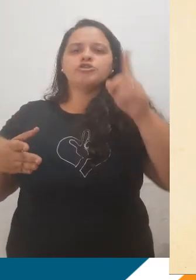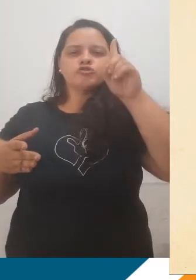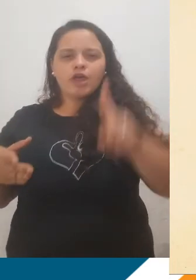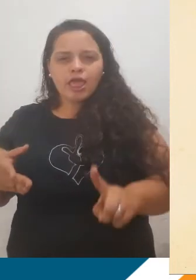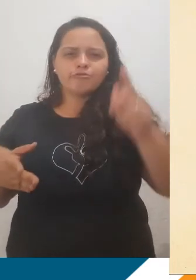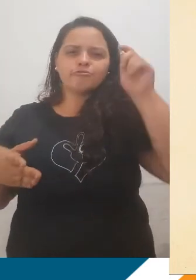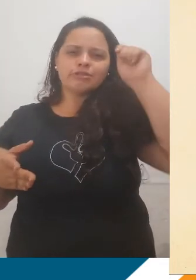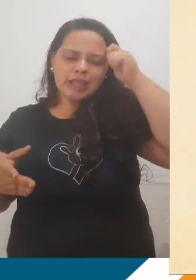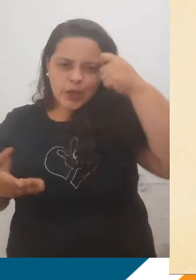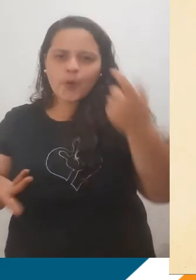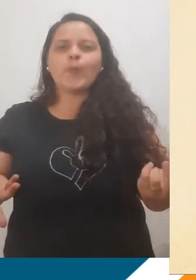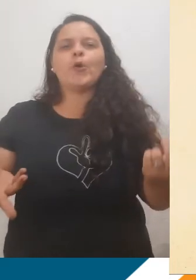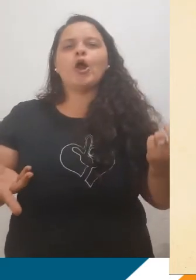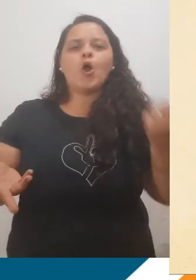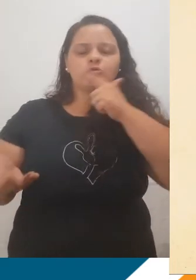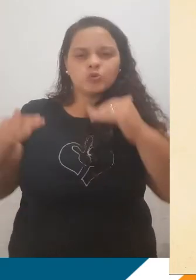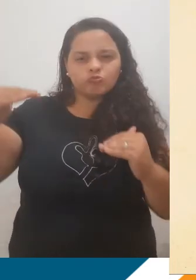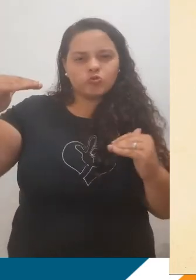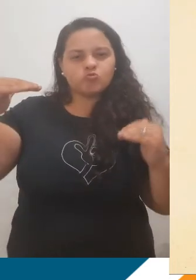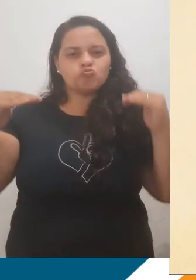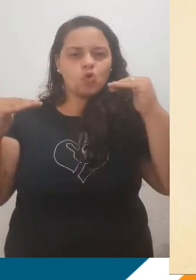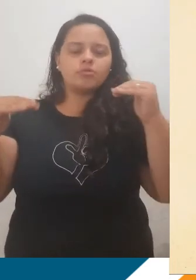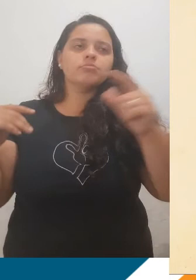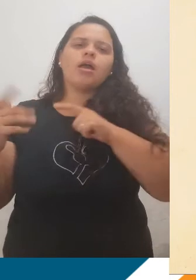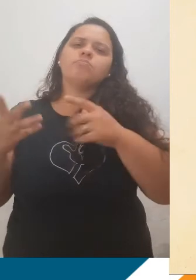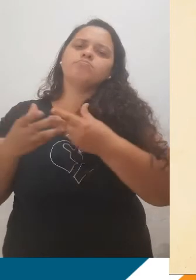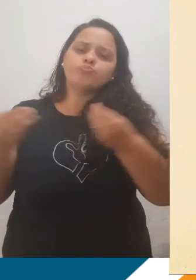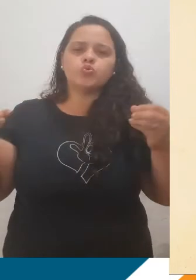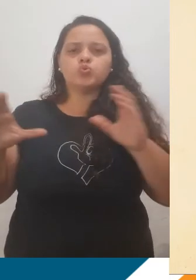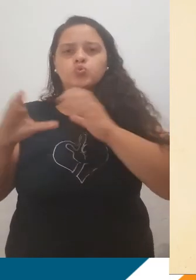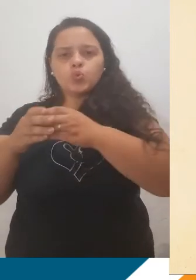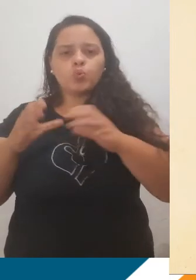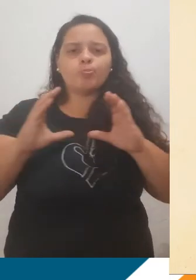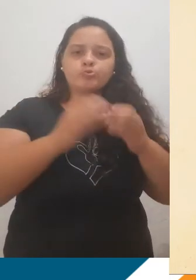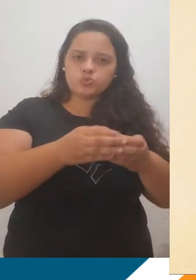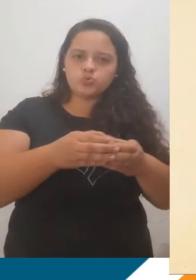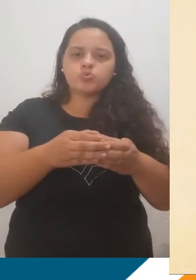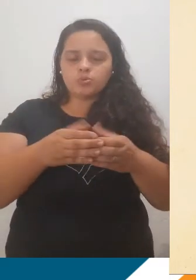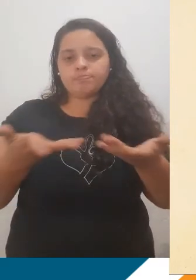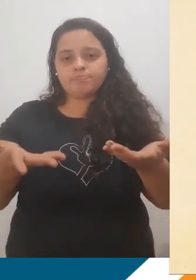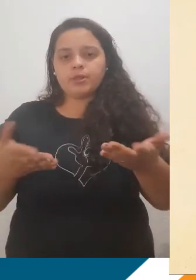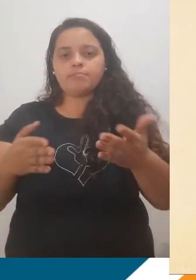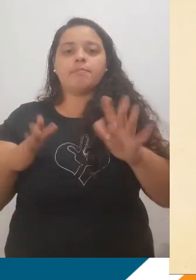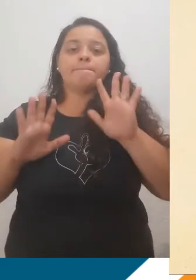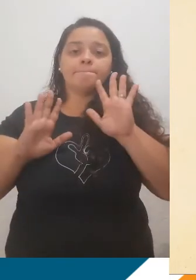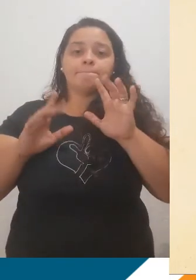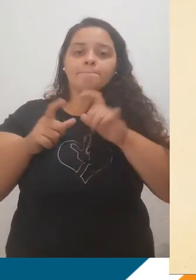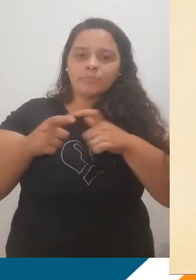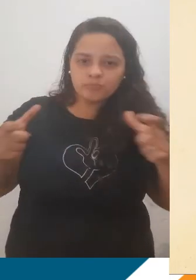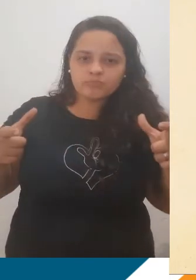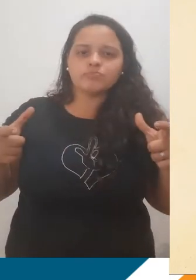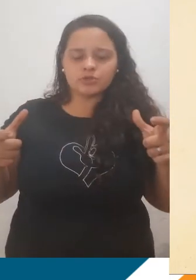uma igualdade maior. Então a gente tem vários grupos surgindo e crescendo nesse movimento, uma expansão da luta